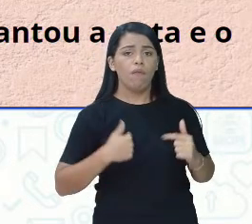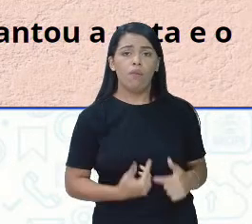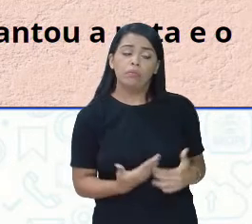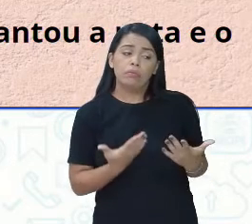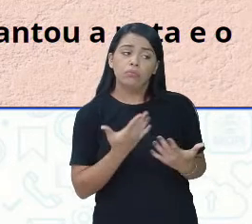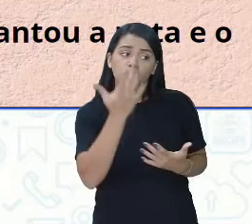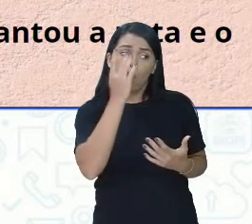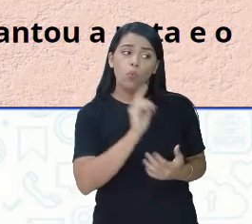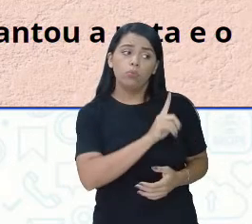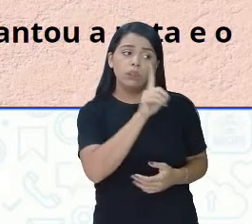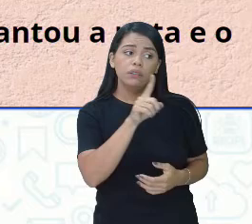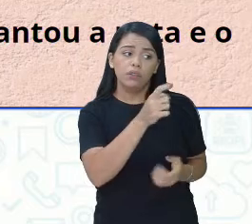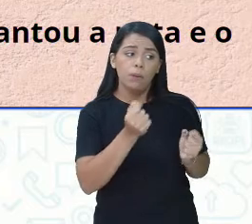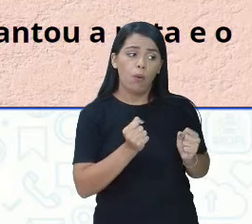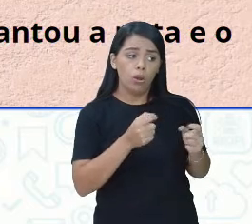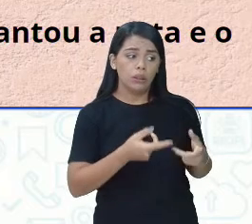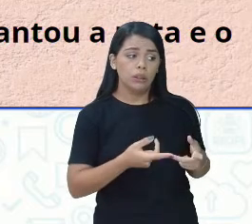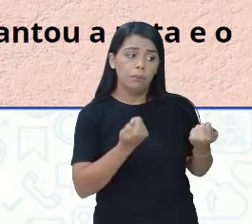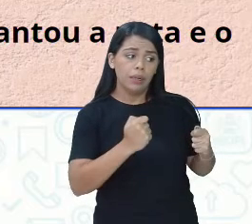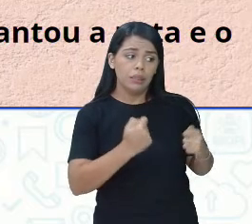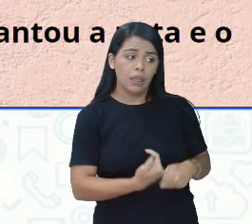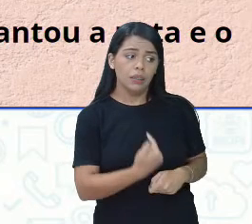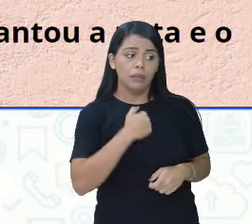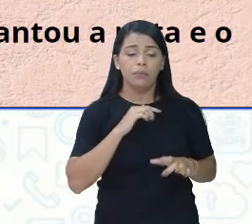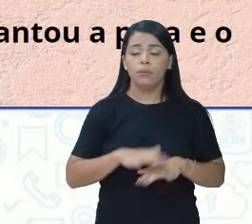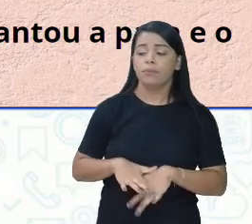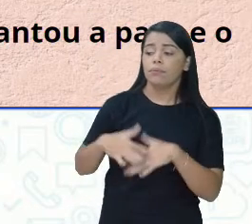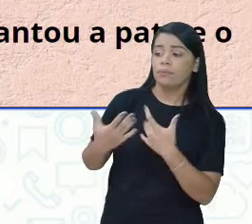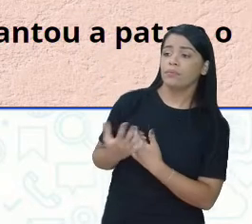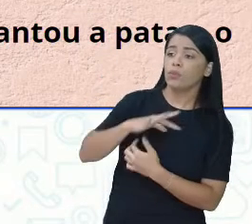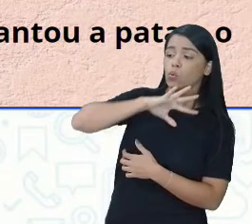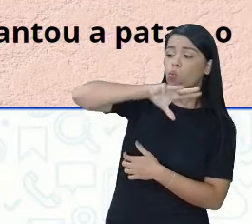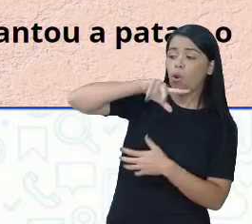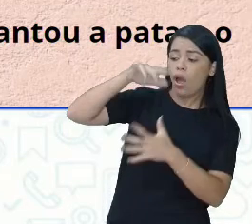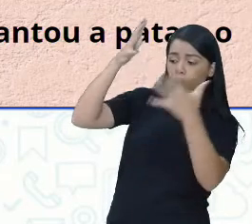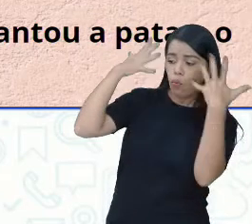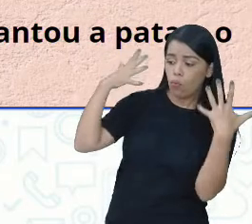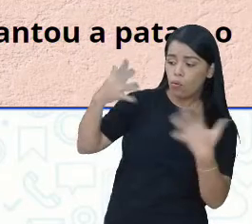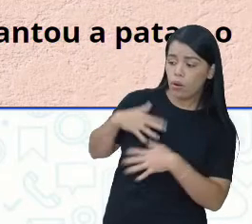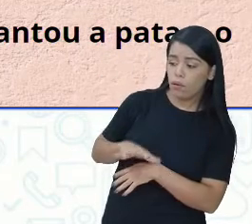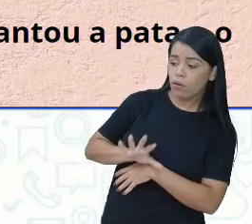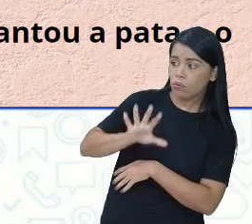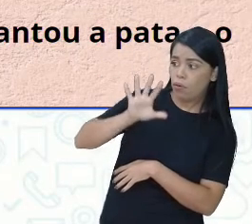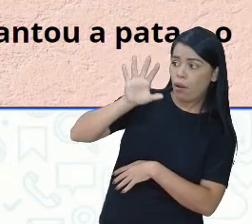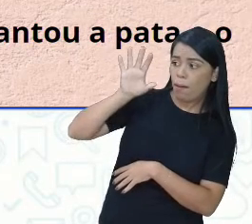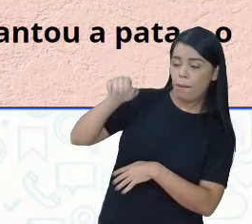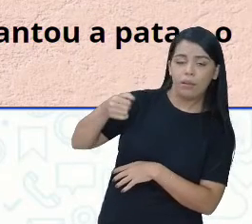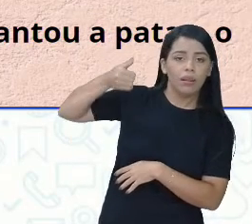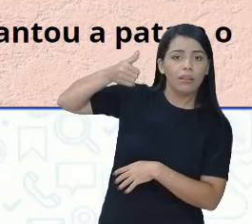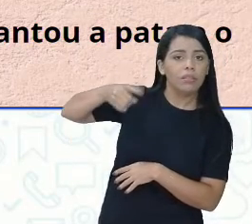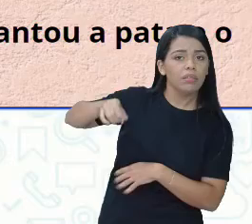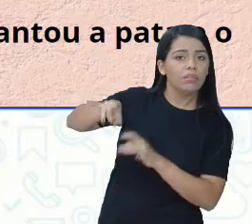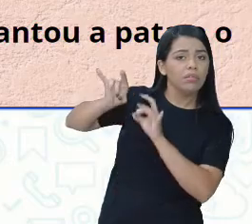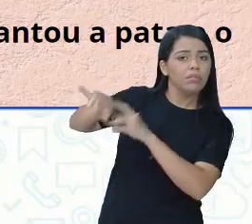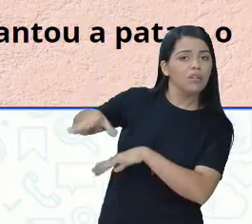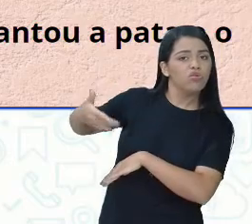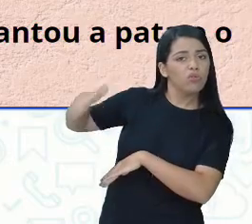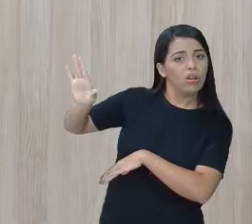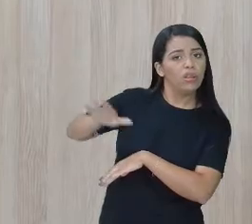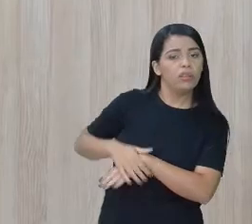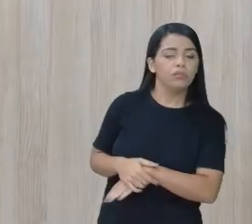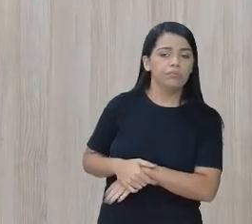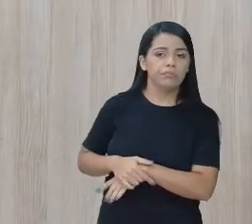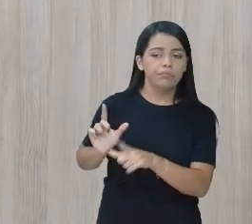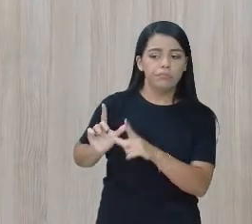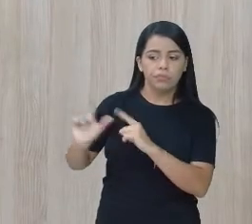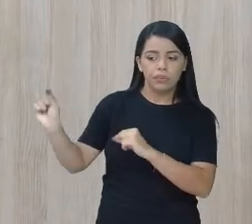precisarás de mim. O leão ficou tão divertido com esta ideia que levantou a pata e o deixou partir. No começo a gente